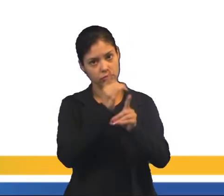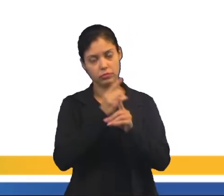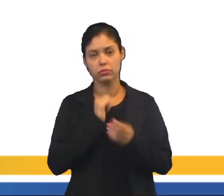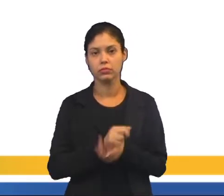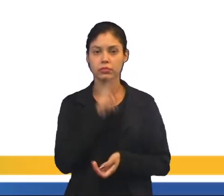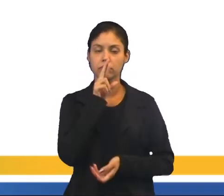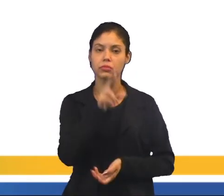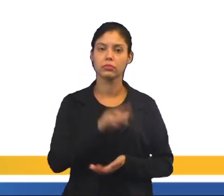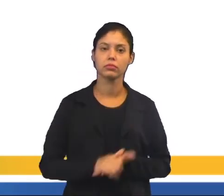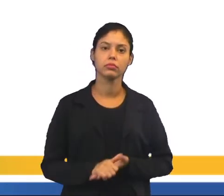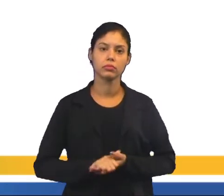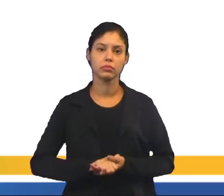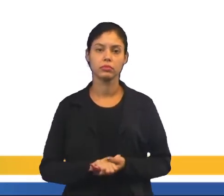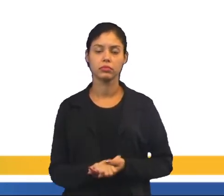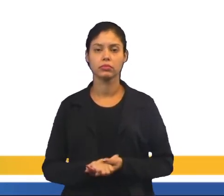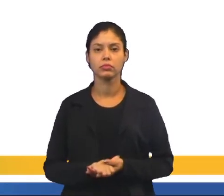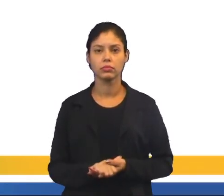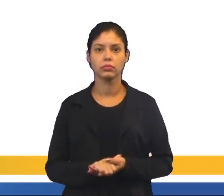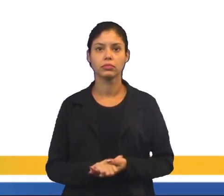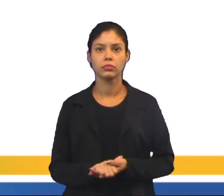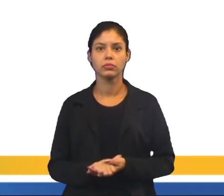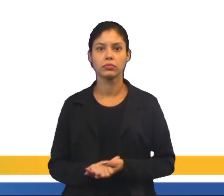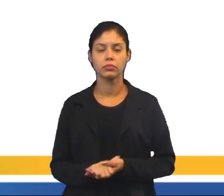identificar a resposta.